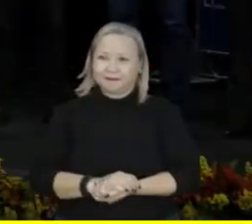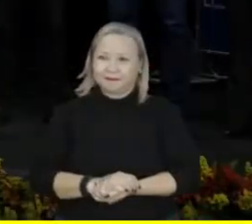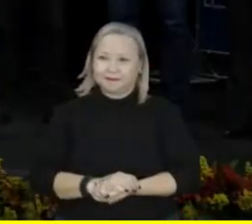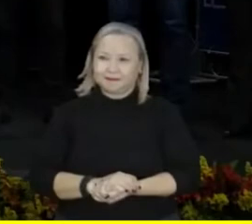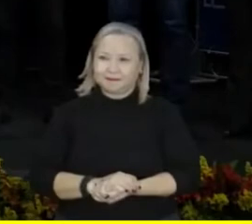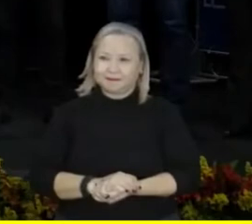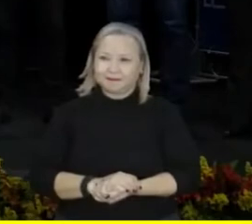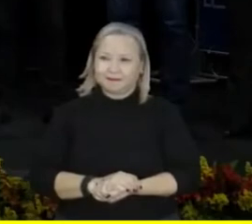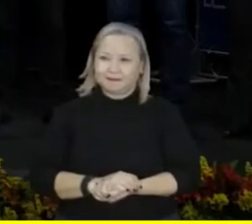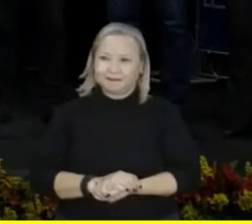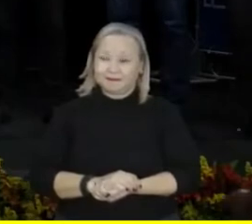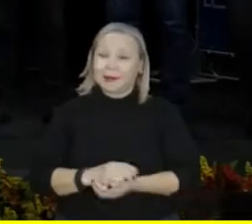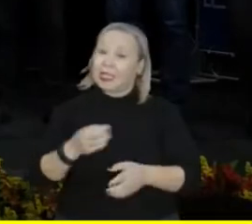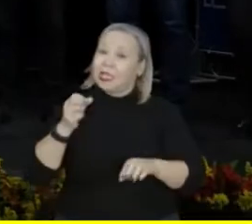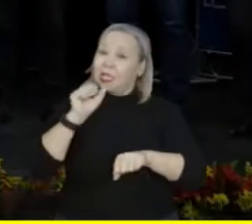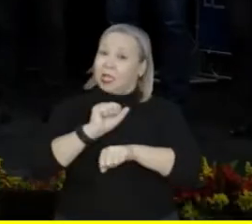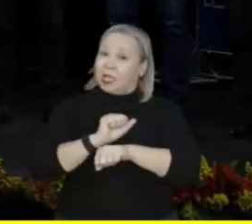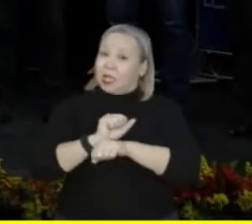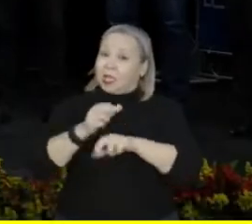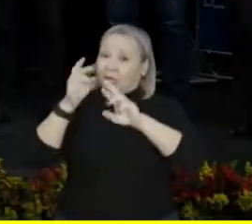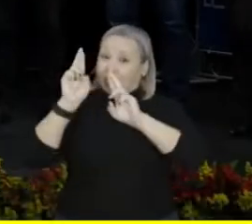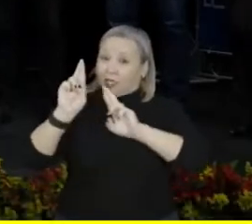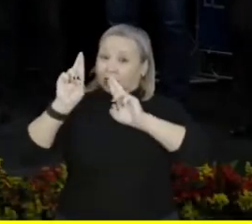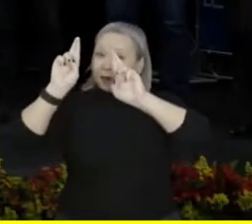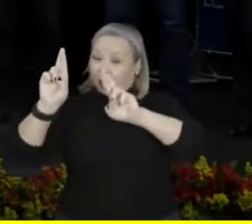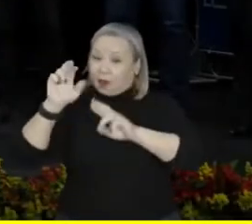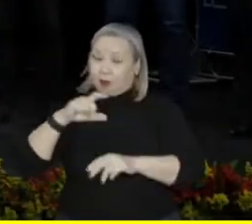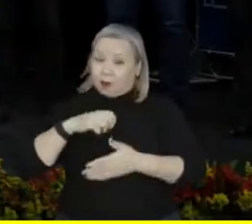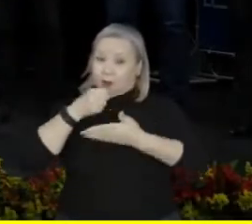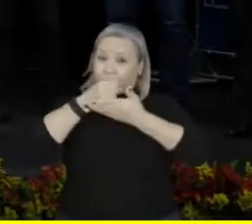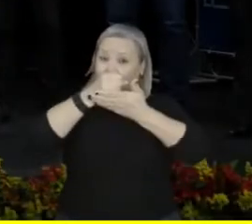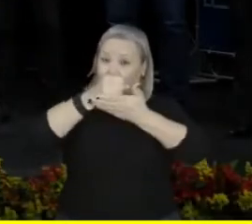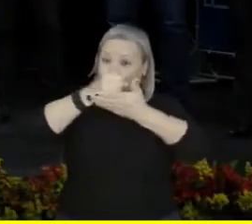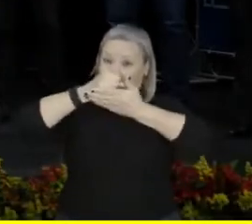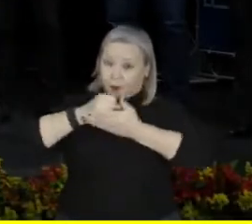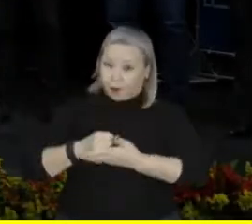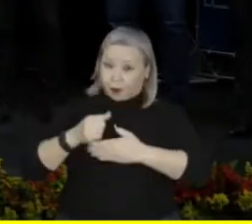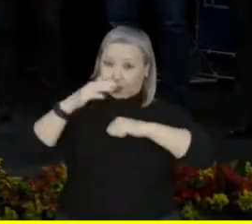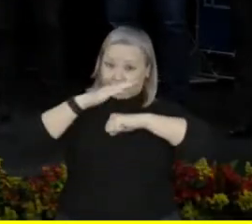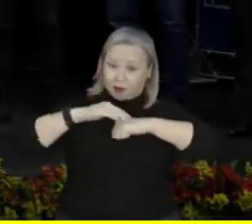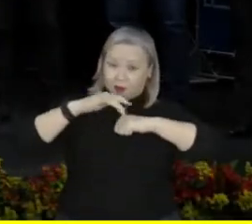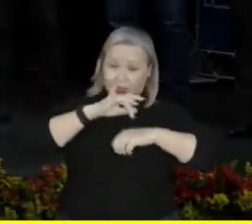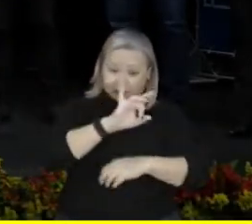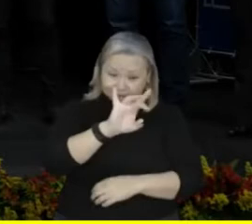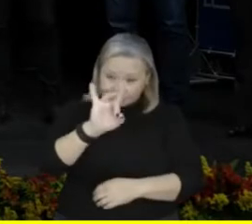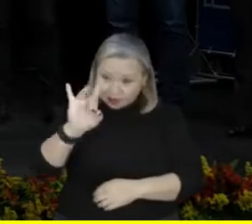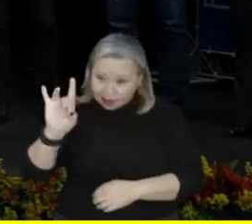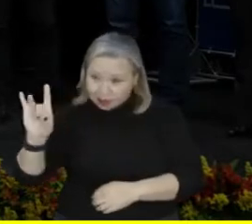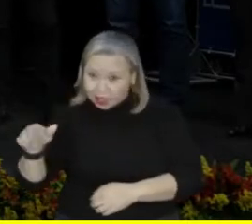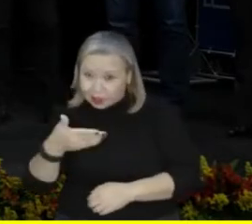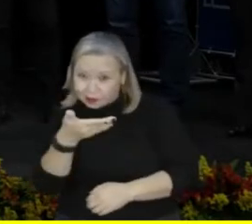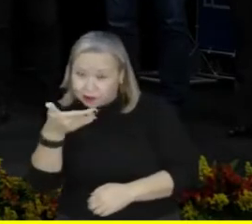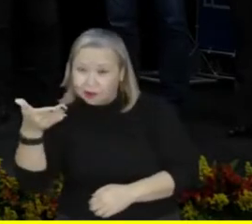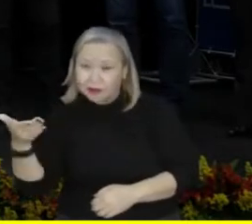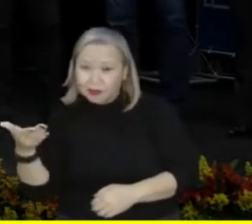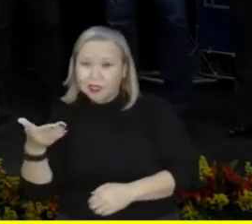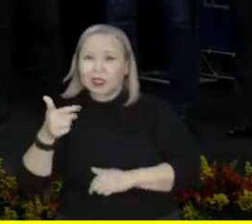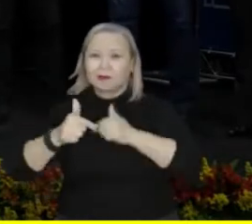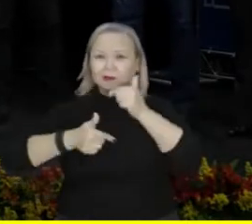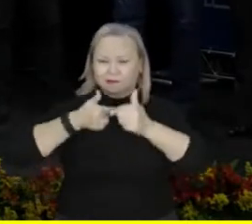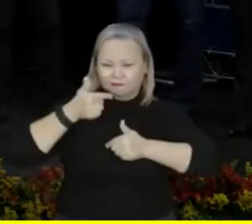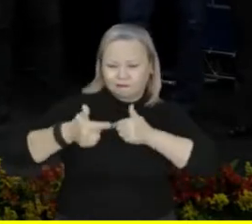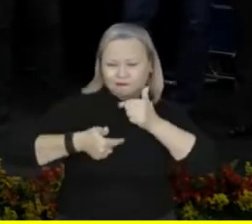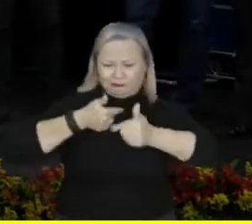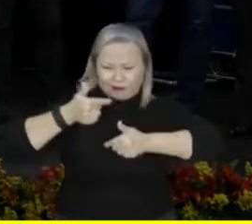nós esperamos contar com o apoio e a solidariedade de cada um de vocês no trabalho incansável que vocês